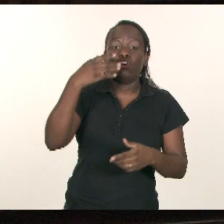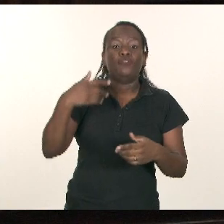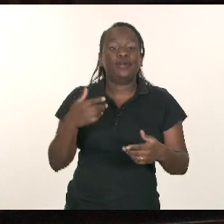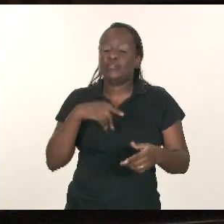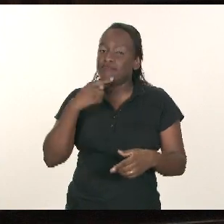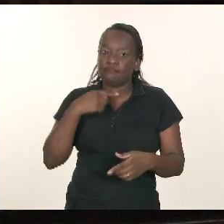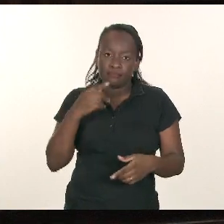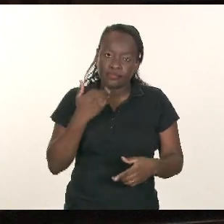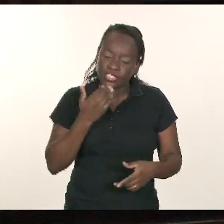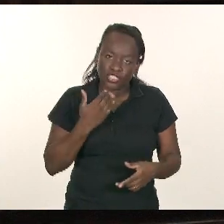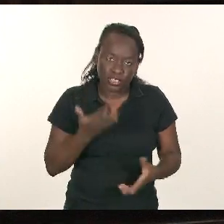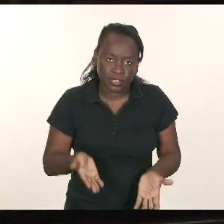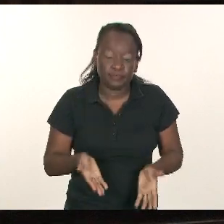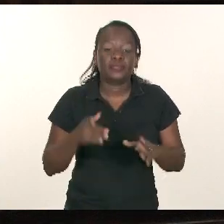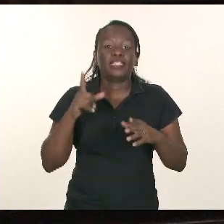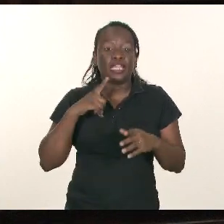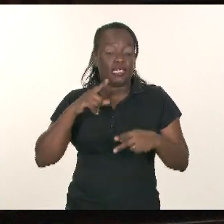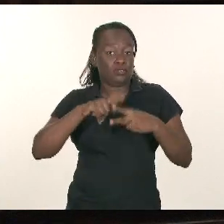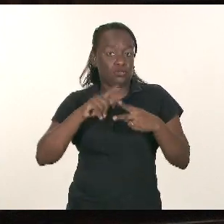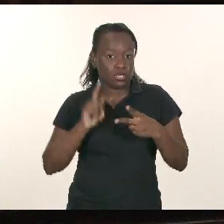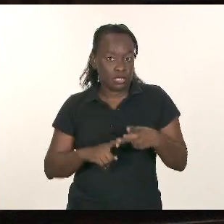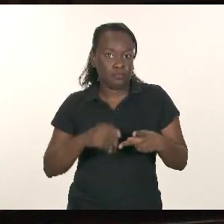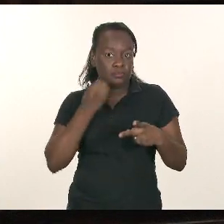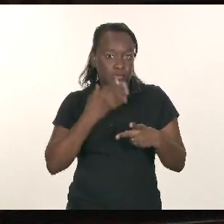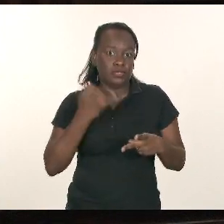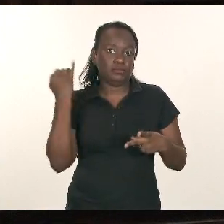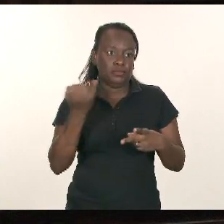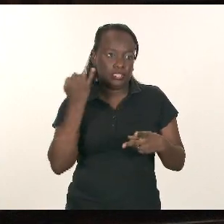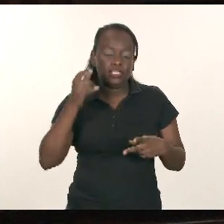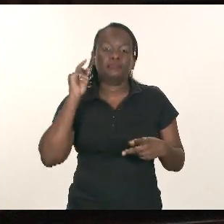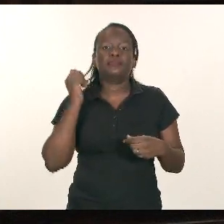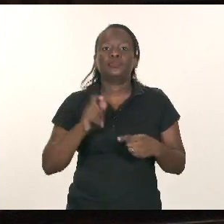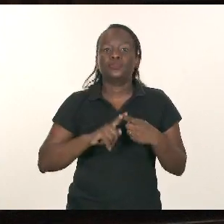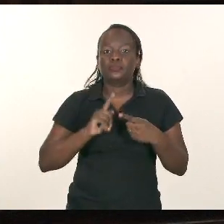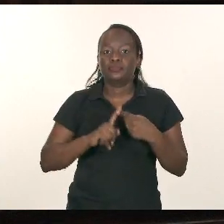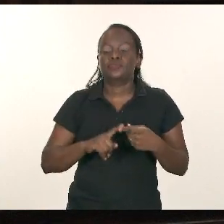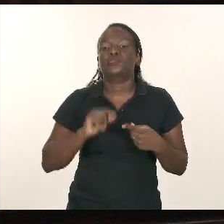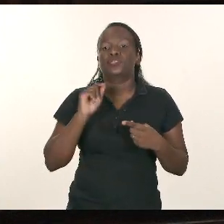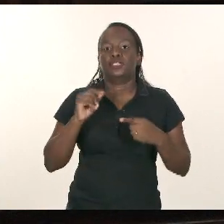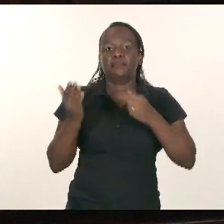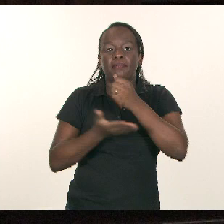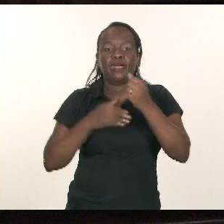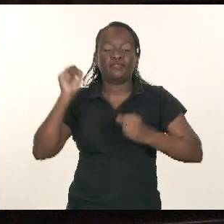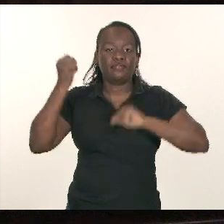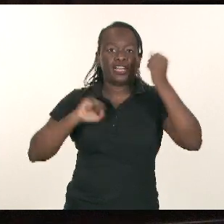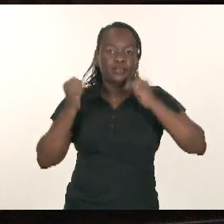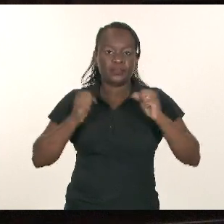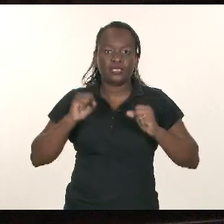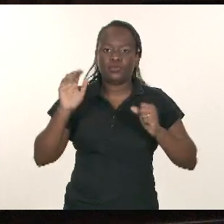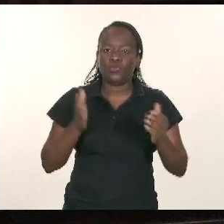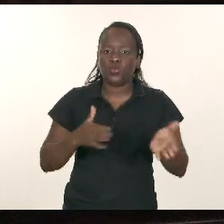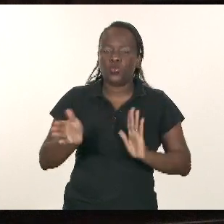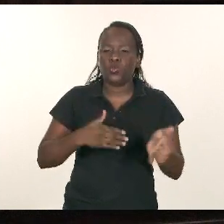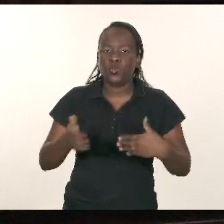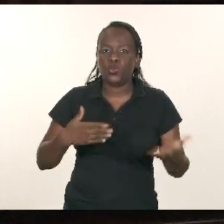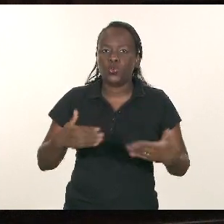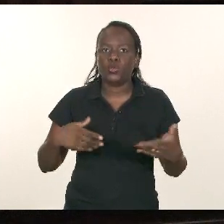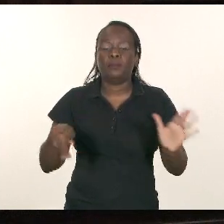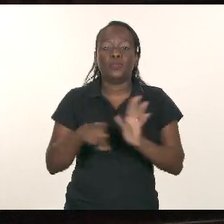tem algumas pistas. Duas delas são muito importantes. Primeiro, uma base industrial produtiva na área